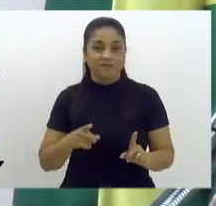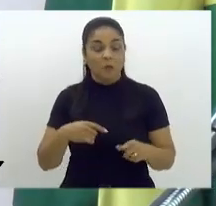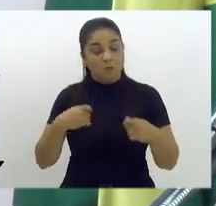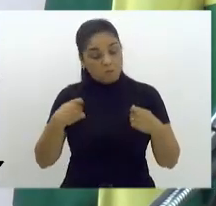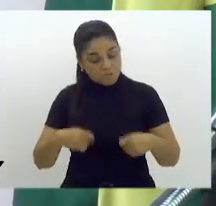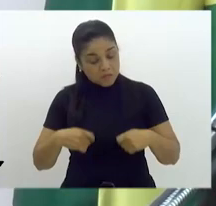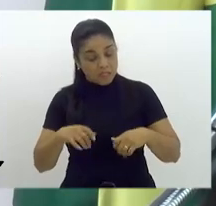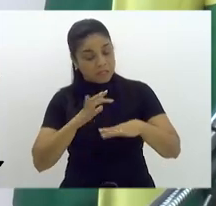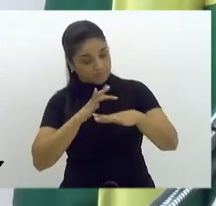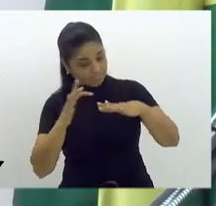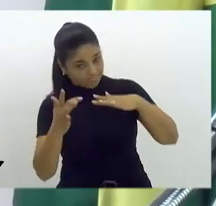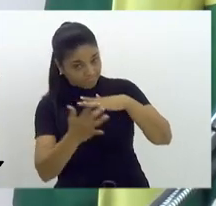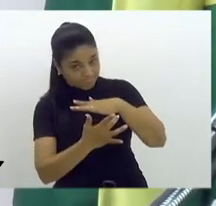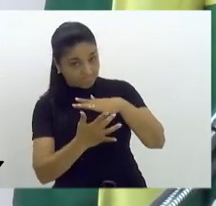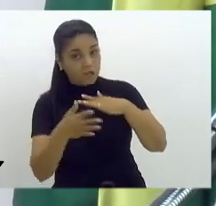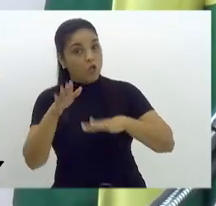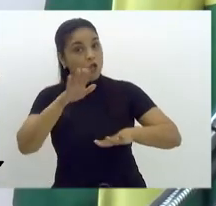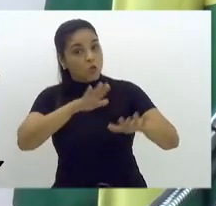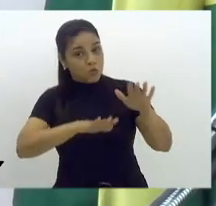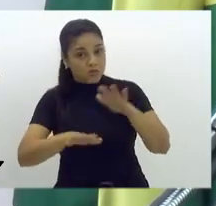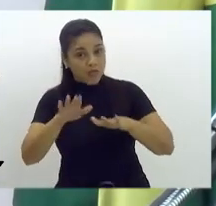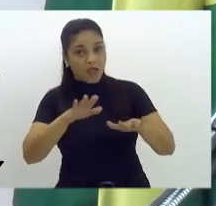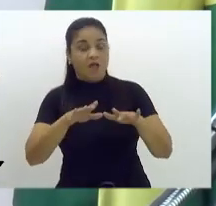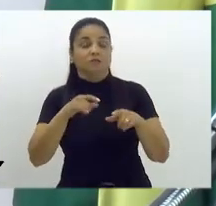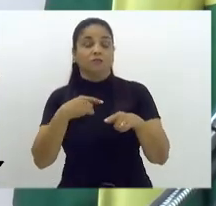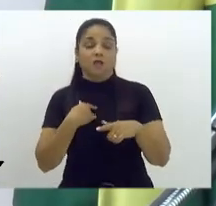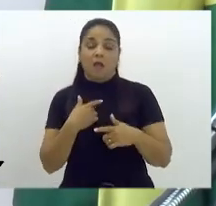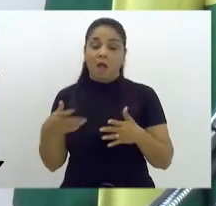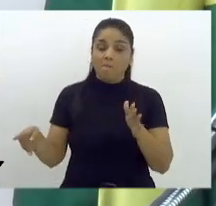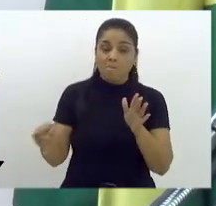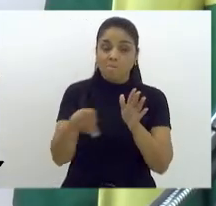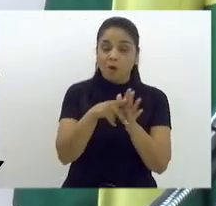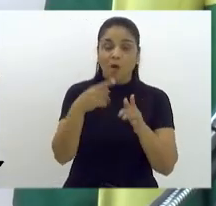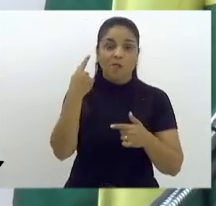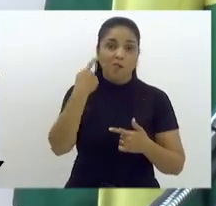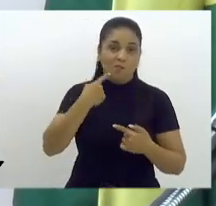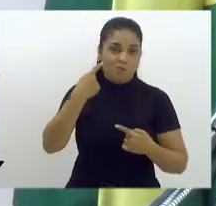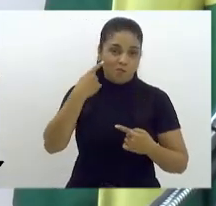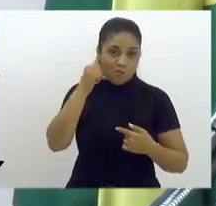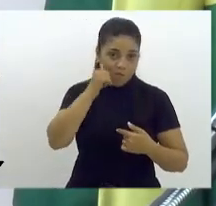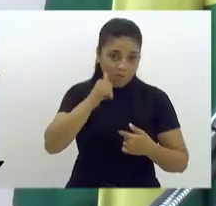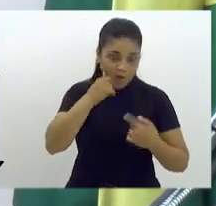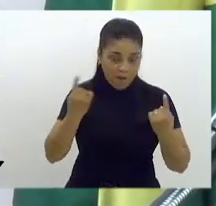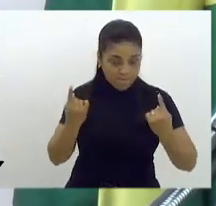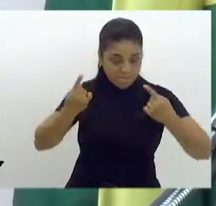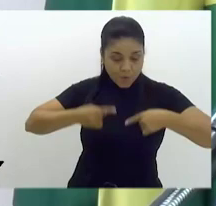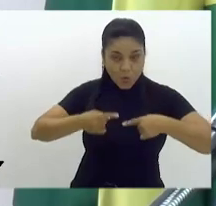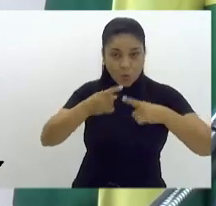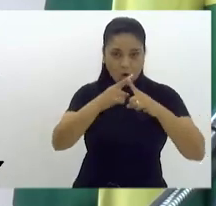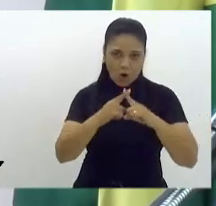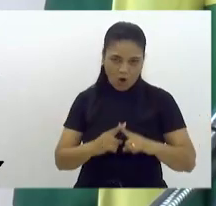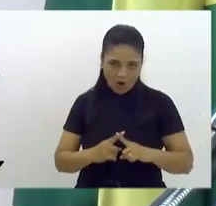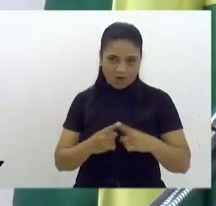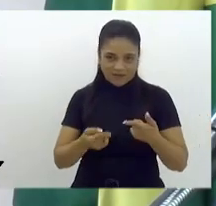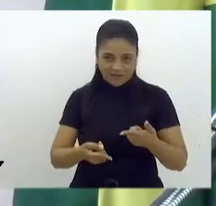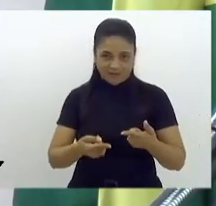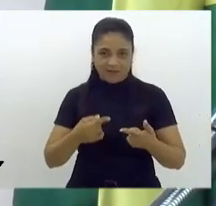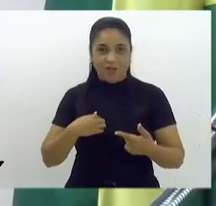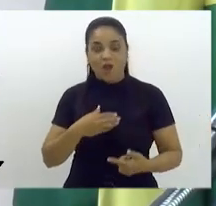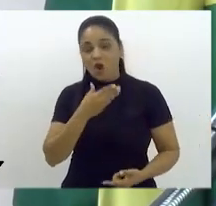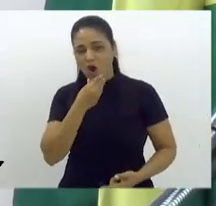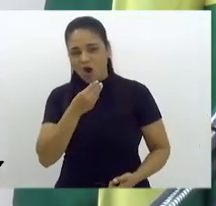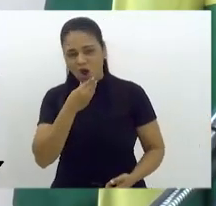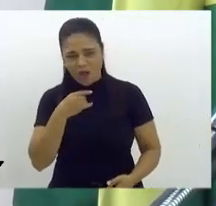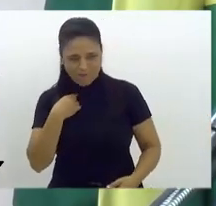rede social sabe que os maiores ataques vêm de mulheres não é uma patriarcado a mulher ela é competitiva com ela mesmo o homem não entra para Ah o